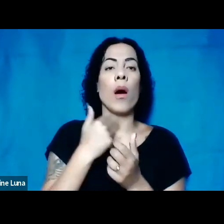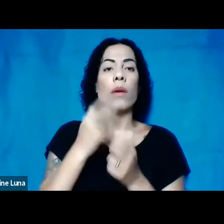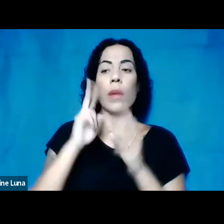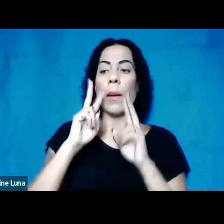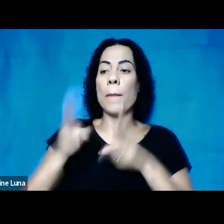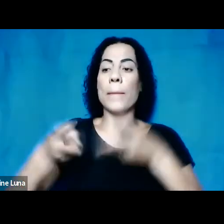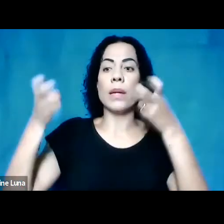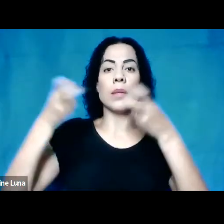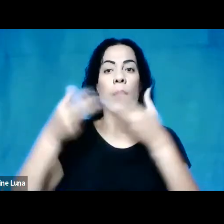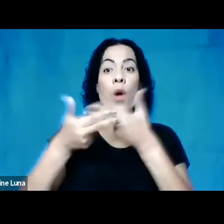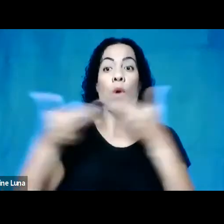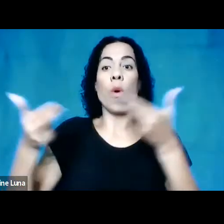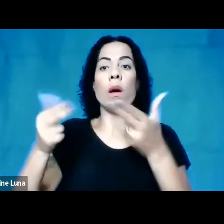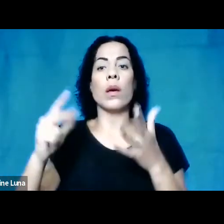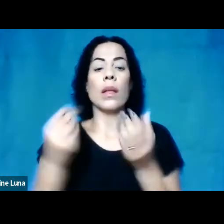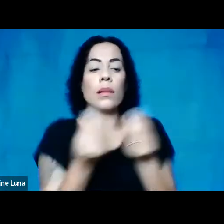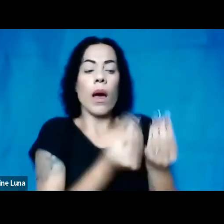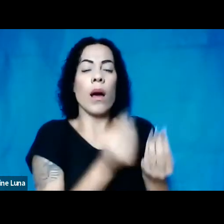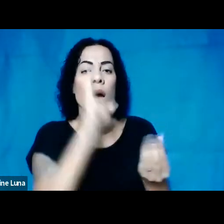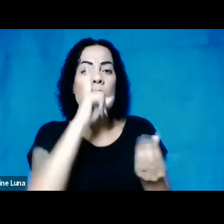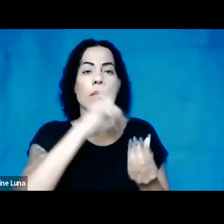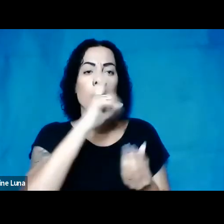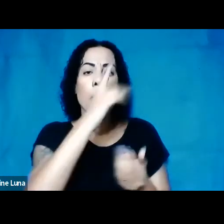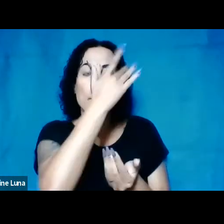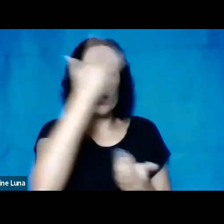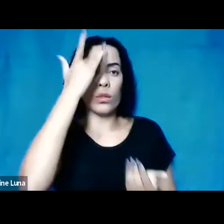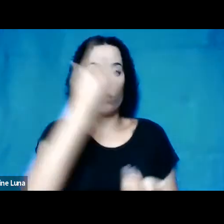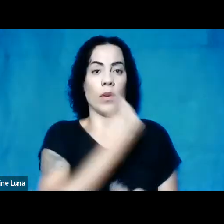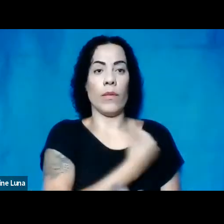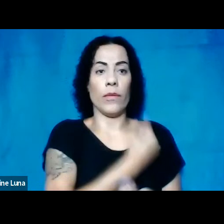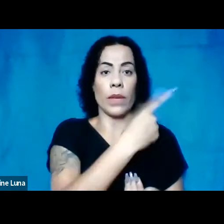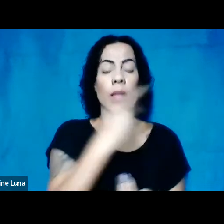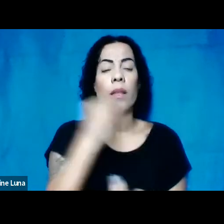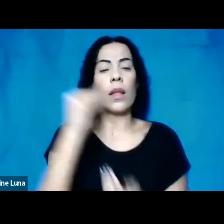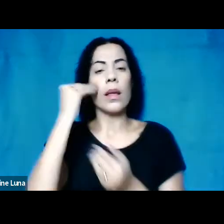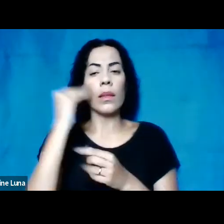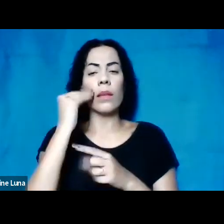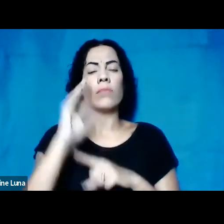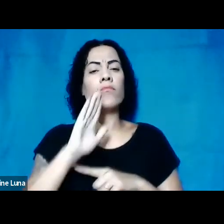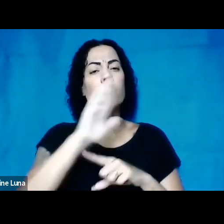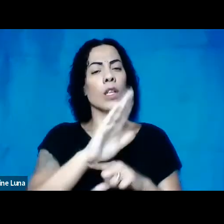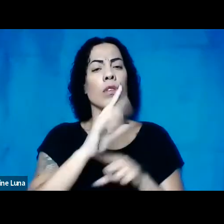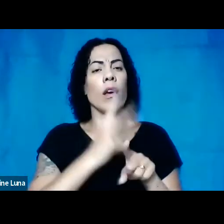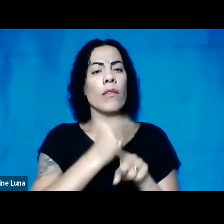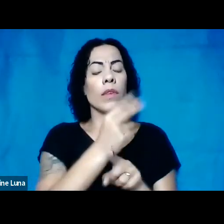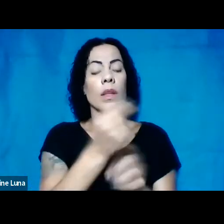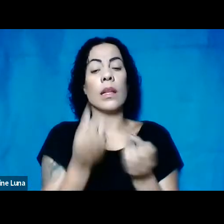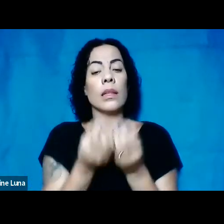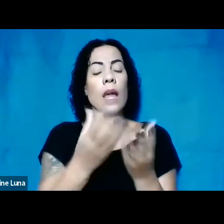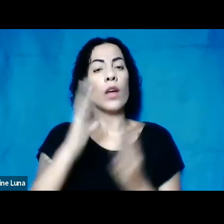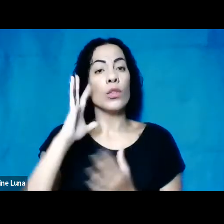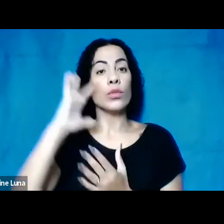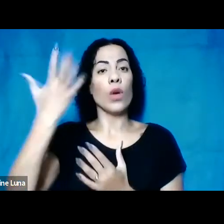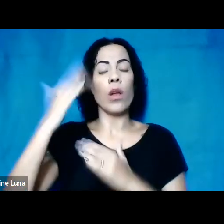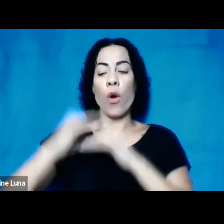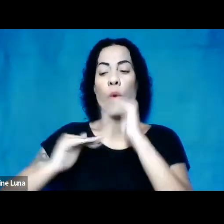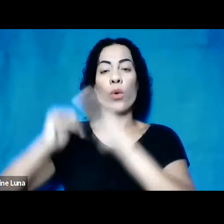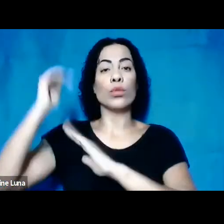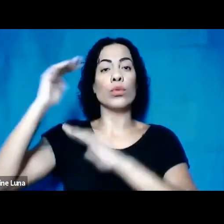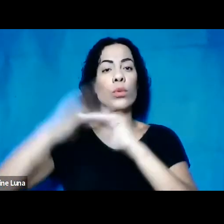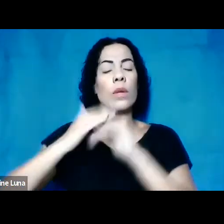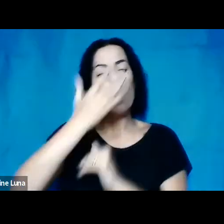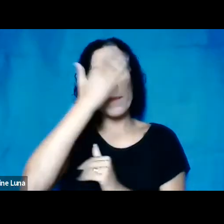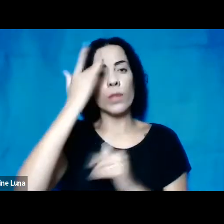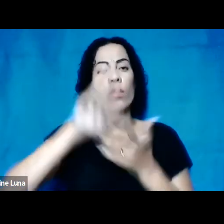vulnerabilizam as pessoas, tentando colaborar para enfrentar, né, com soluções construídas de forma participativa, né?